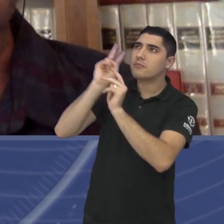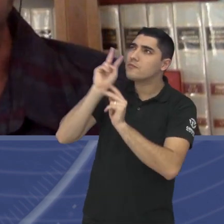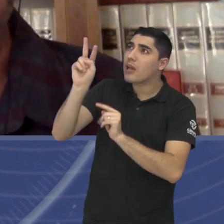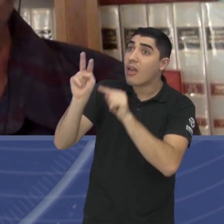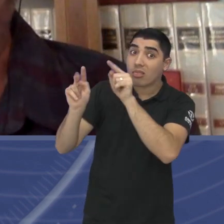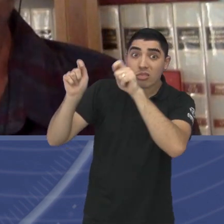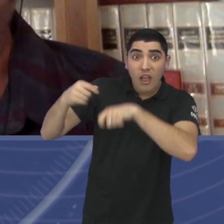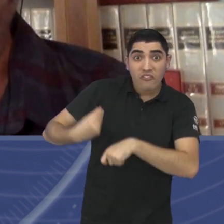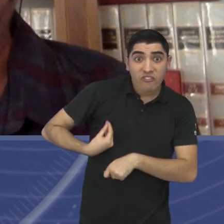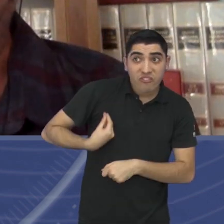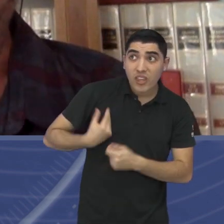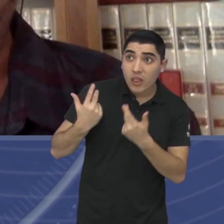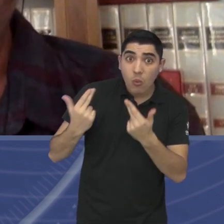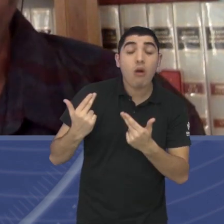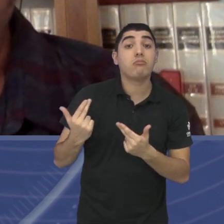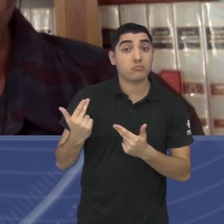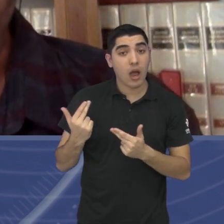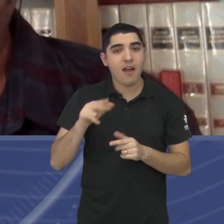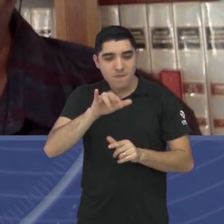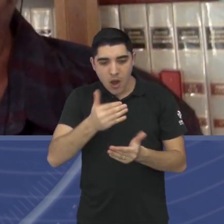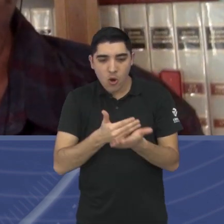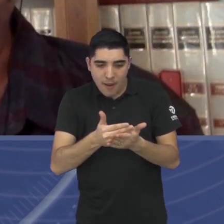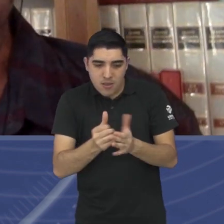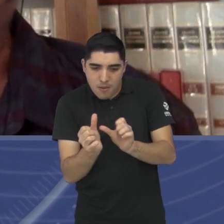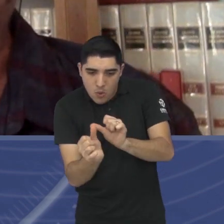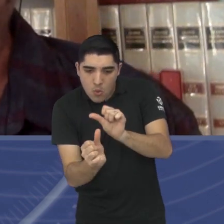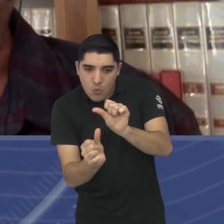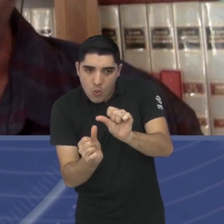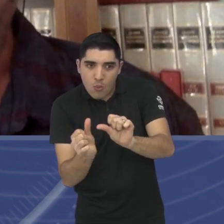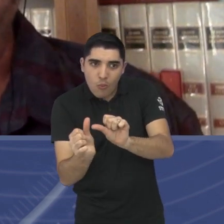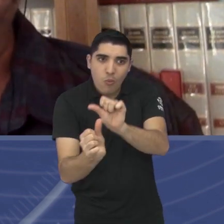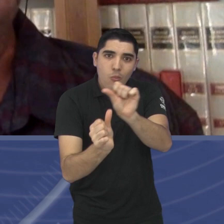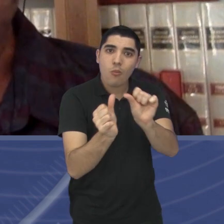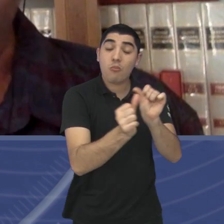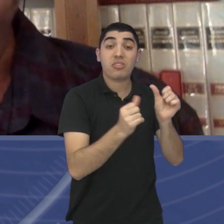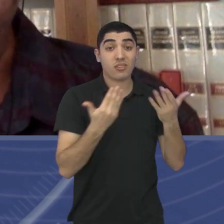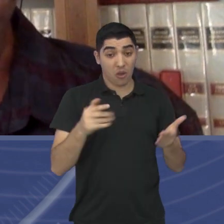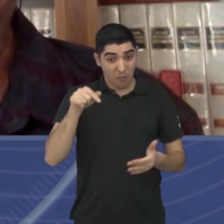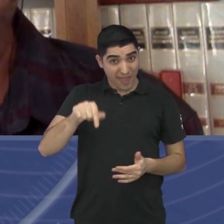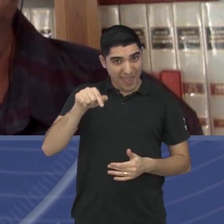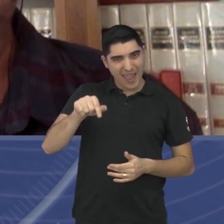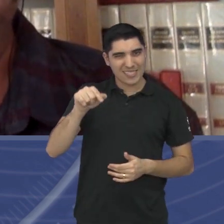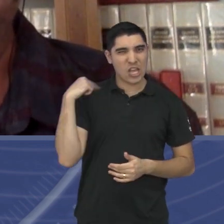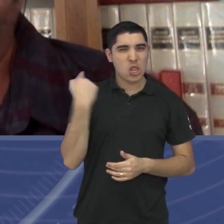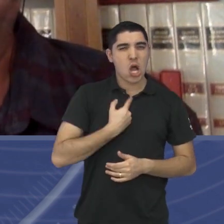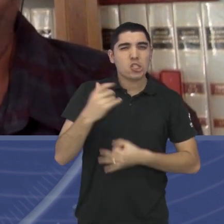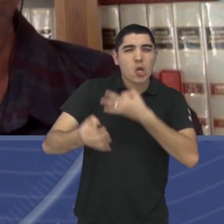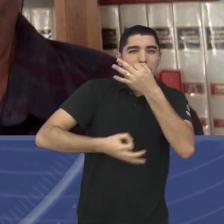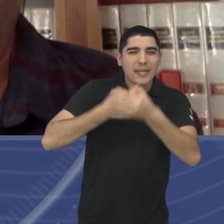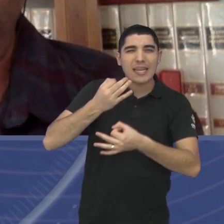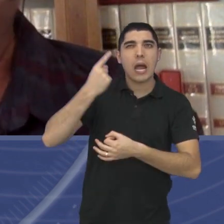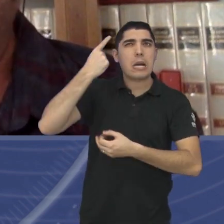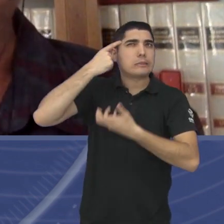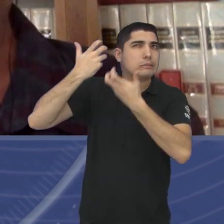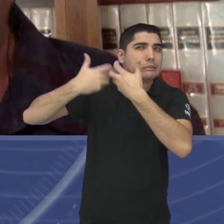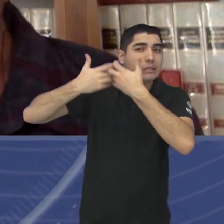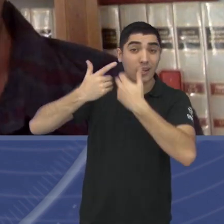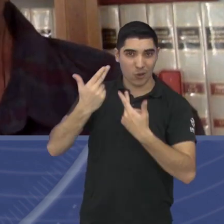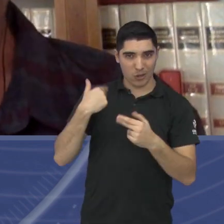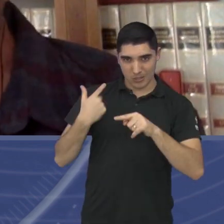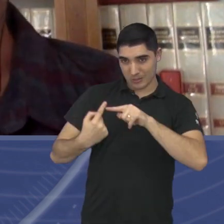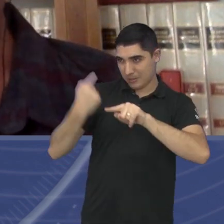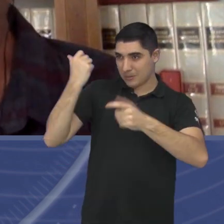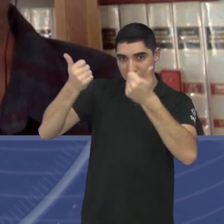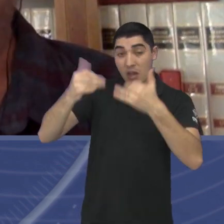onde é possível haver vida, vai aumentando e vai modificando. Então, esse paradigma que a gente tem, como eu